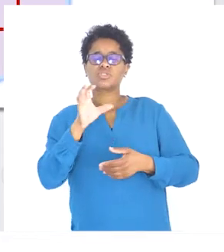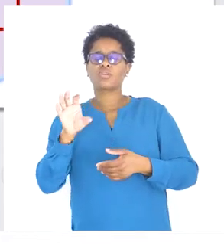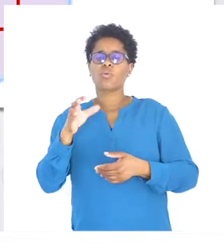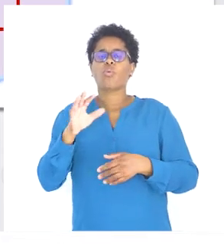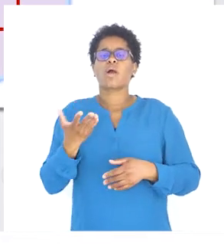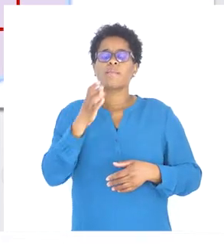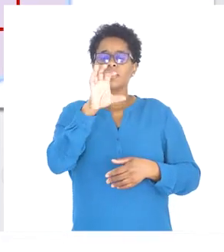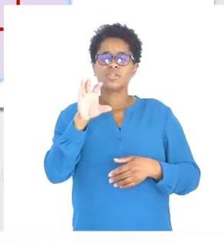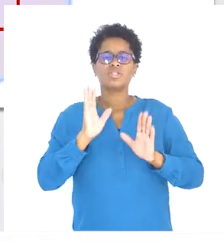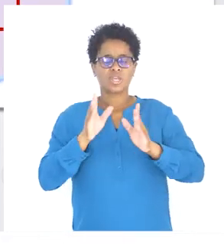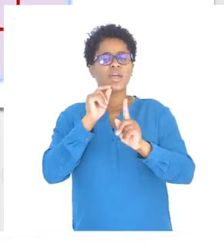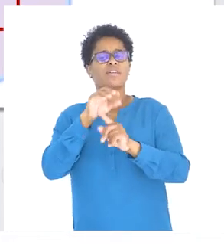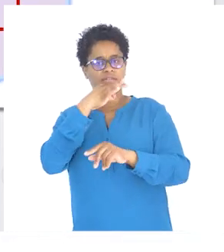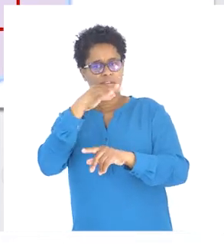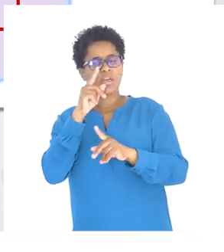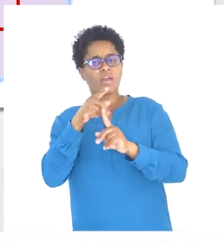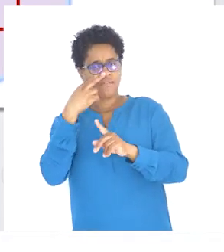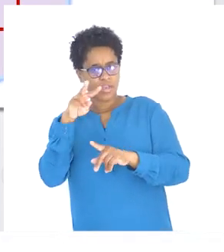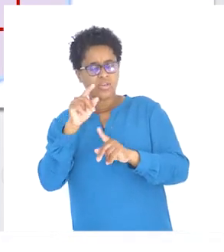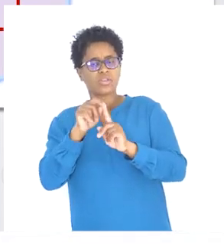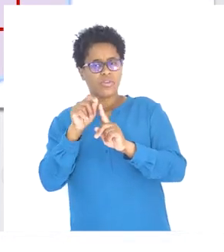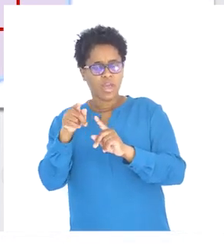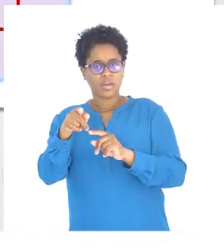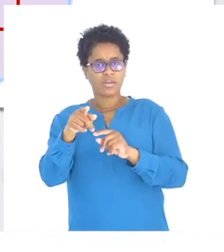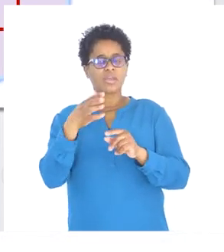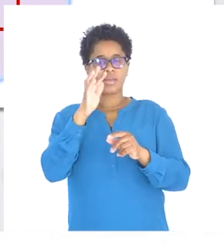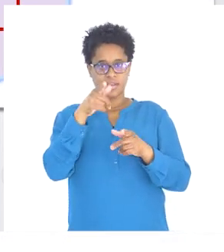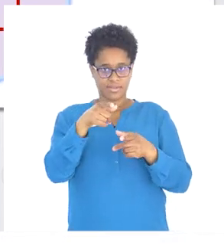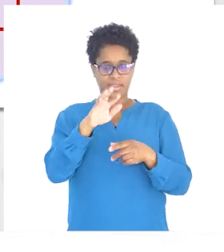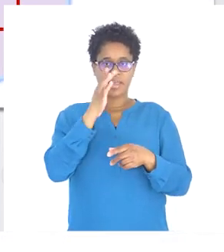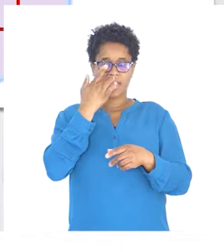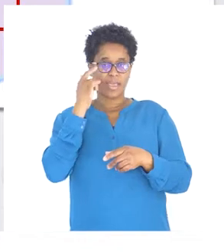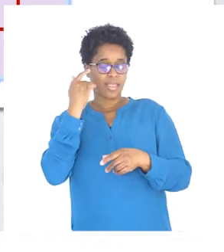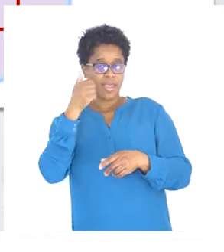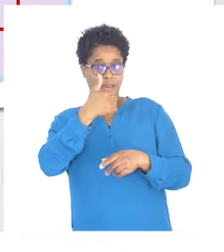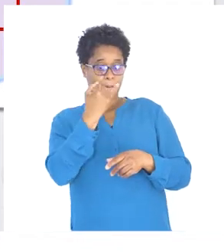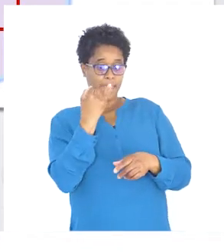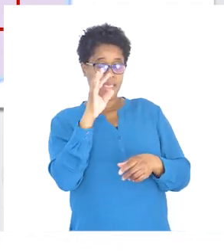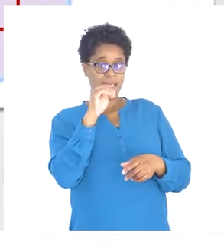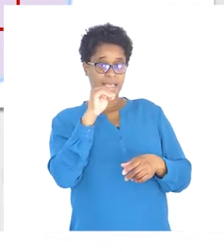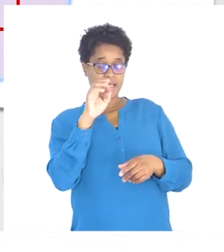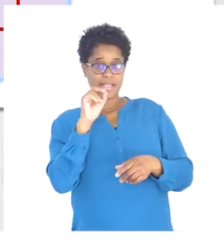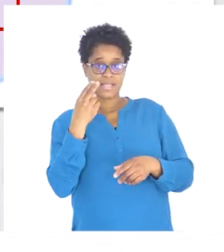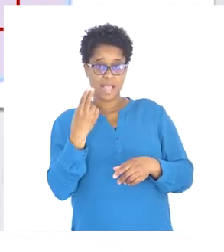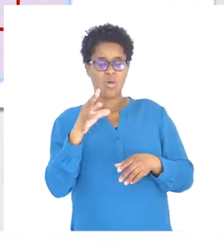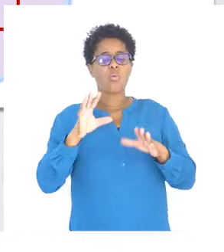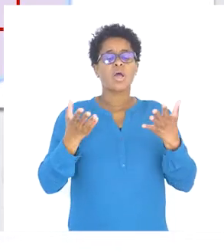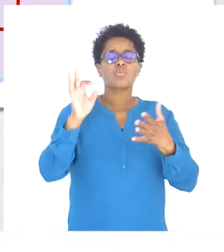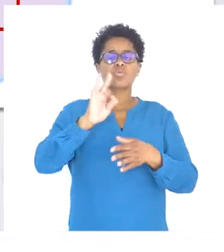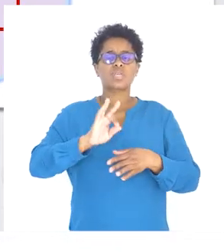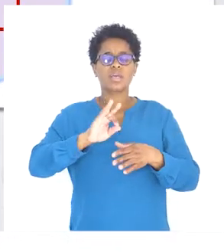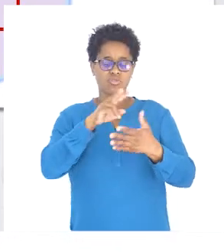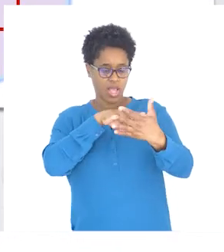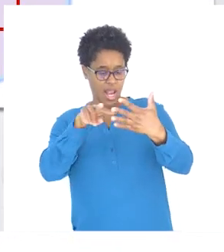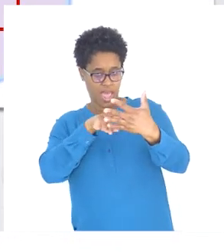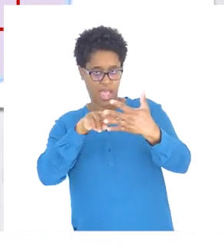identificaram? Isso mesmo, é Guiné-Bissau. Com quantos porcentos? Vamos